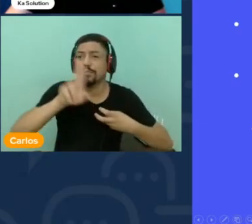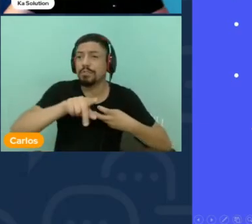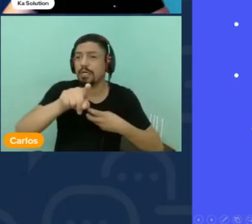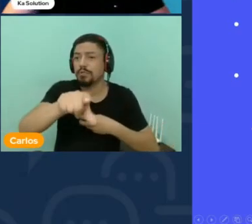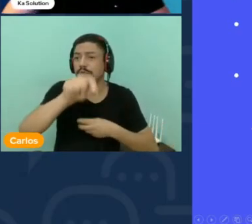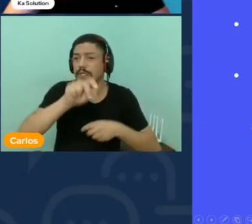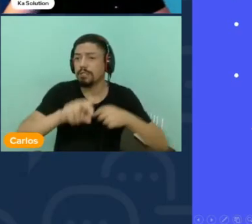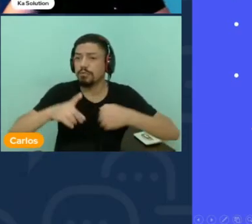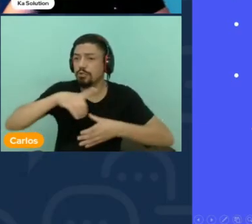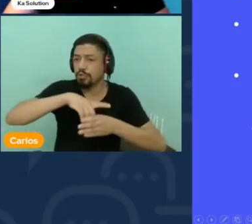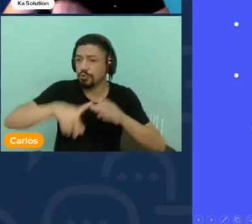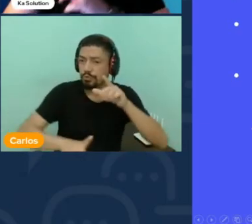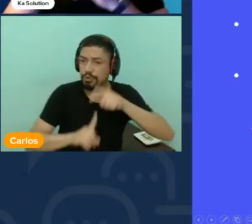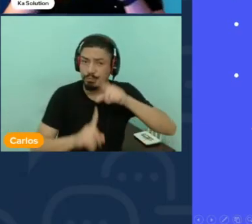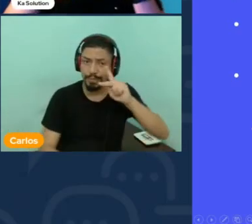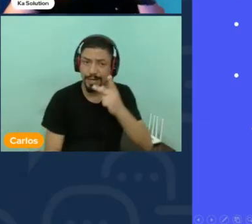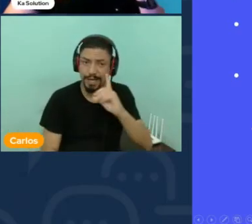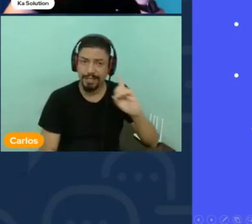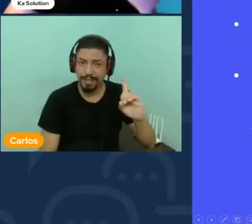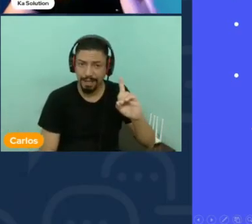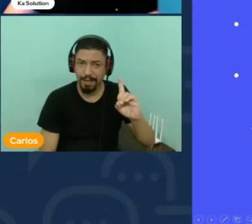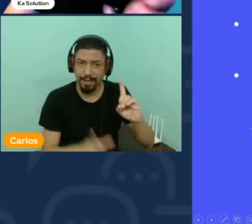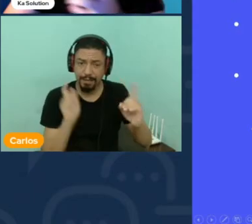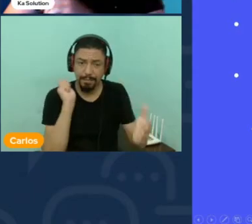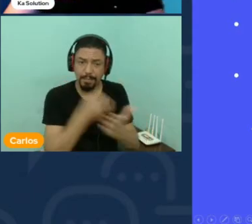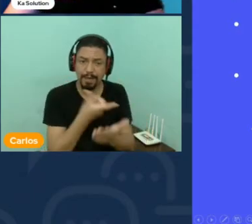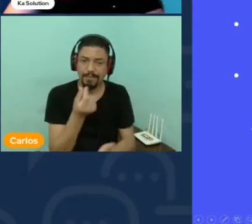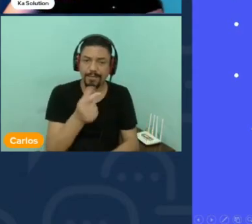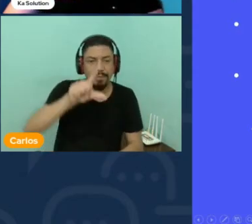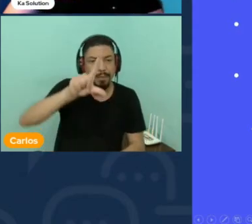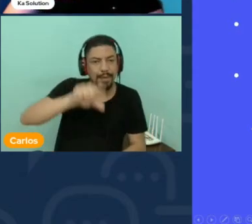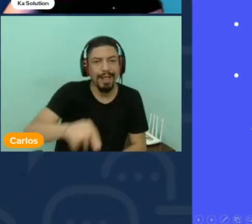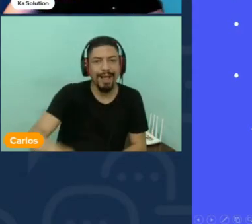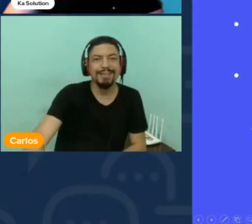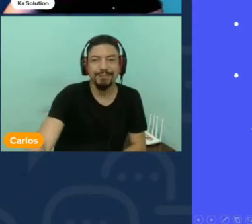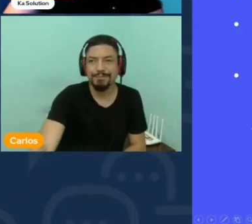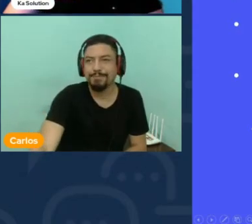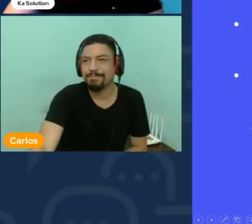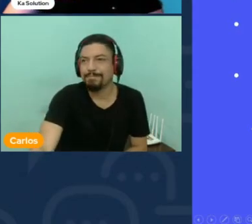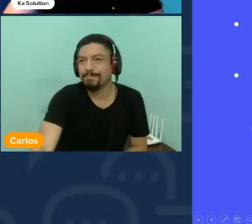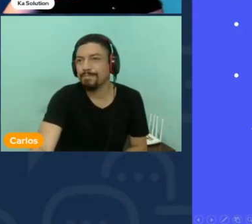do tipo HDD e pagar também mais barato por esses discos.